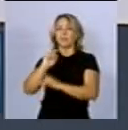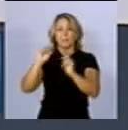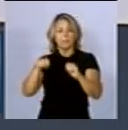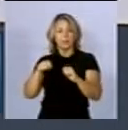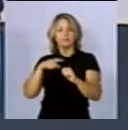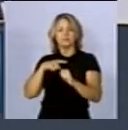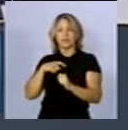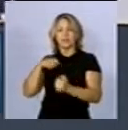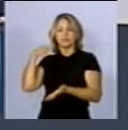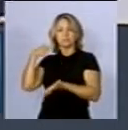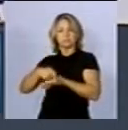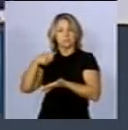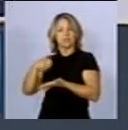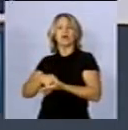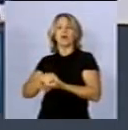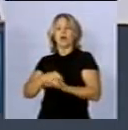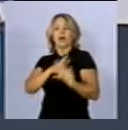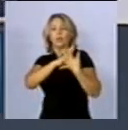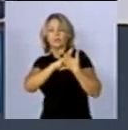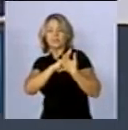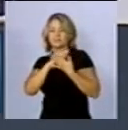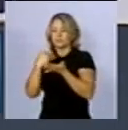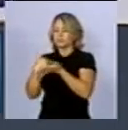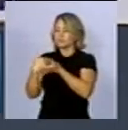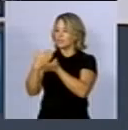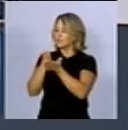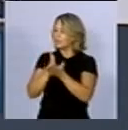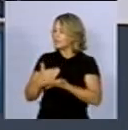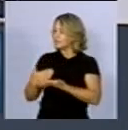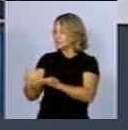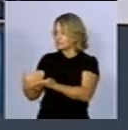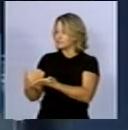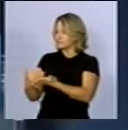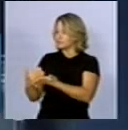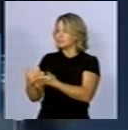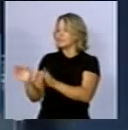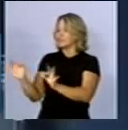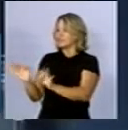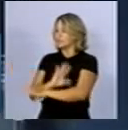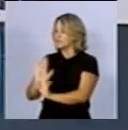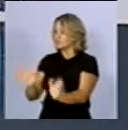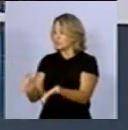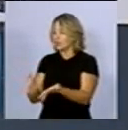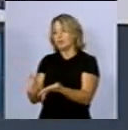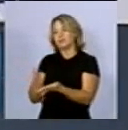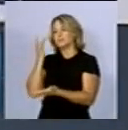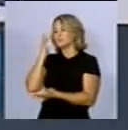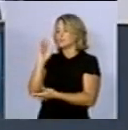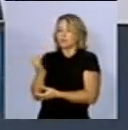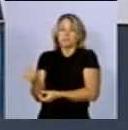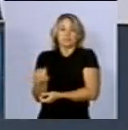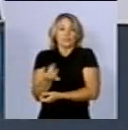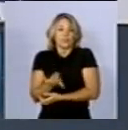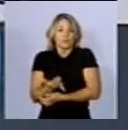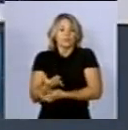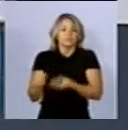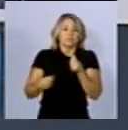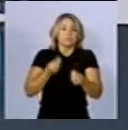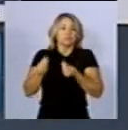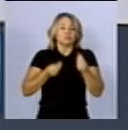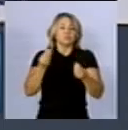compelida àela tarifa que, enfim, que venceu e sem saber exatamente qual é que vão ser